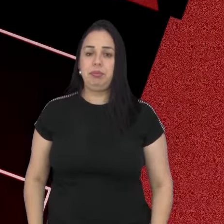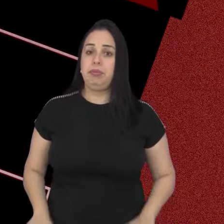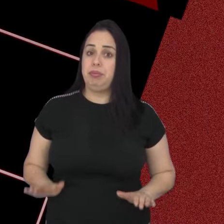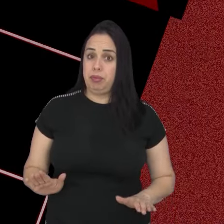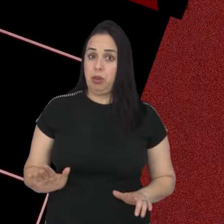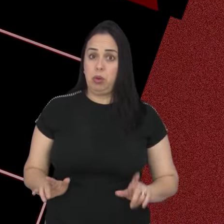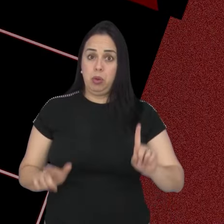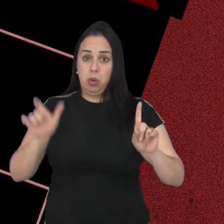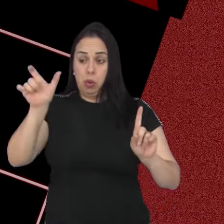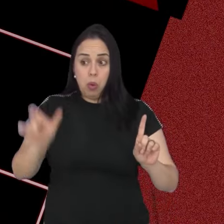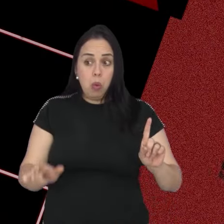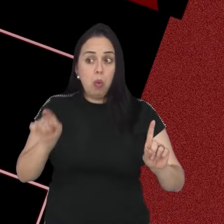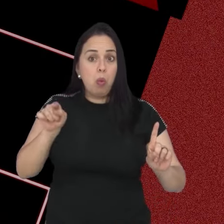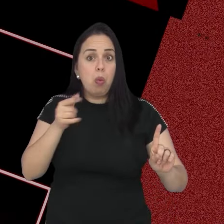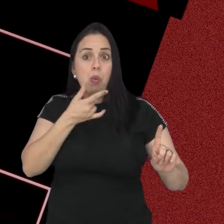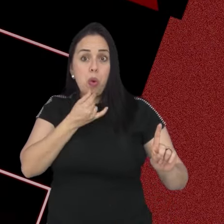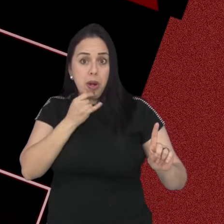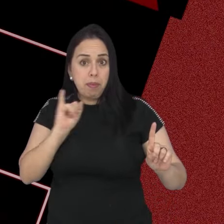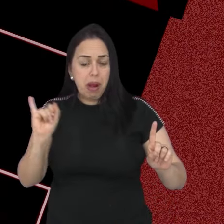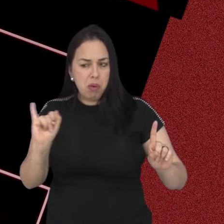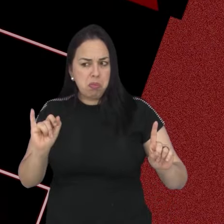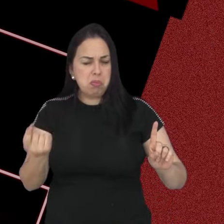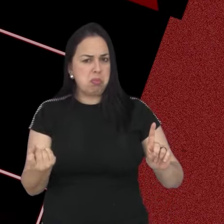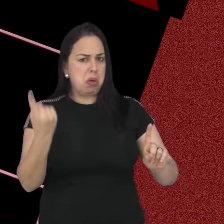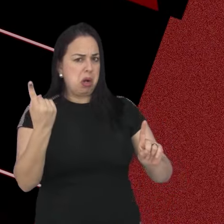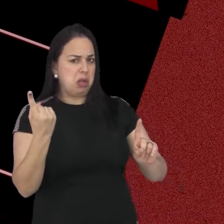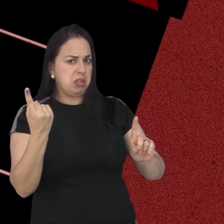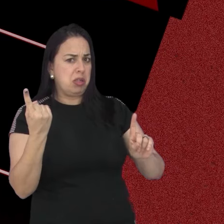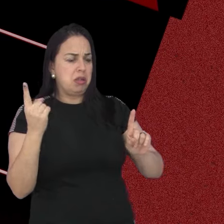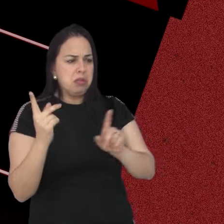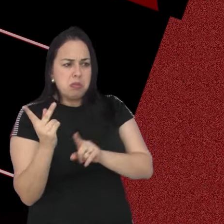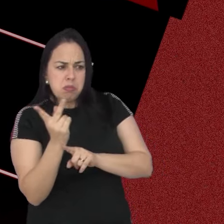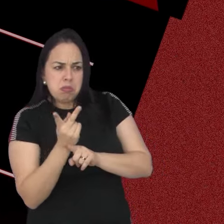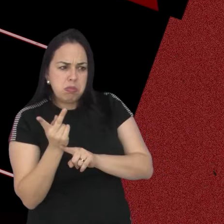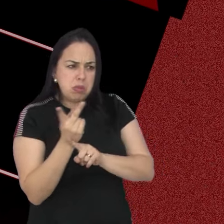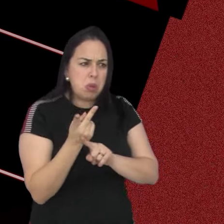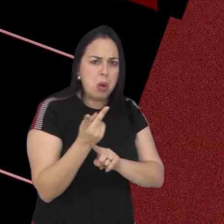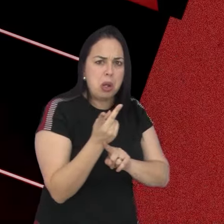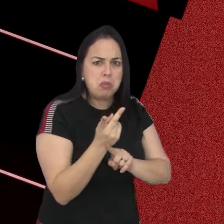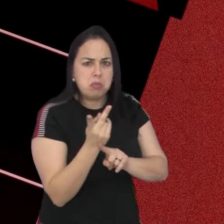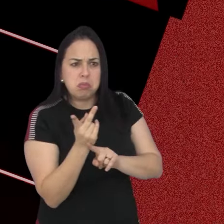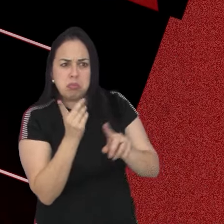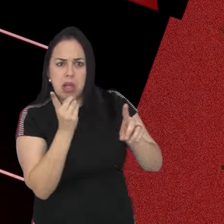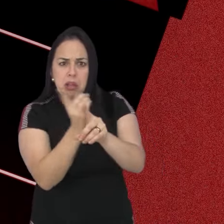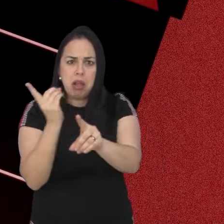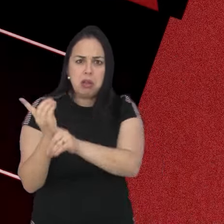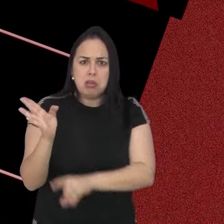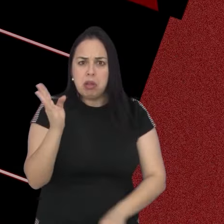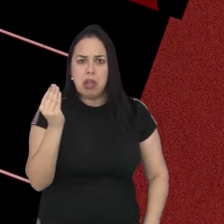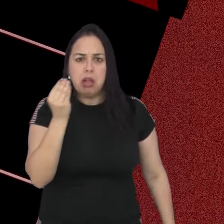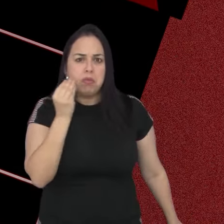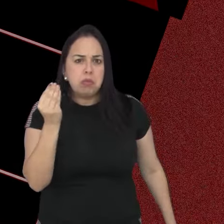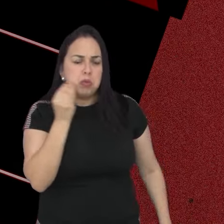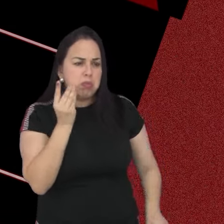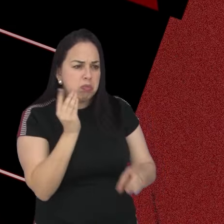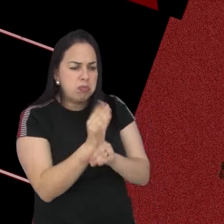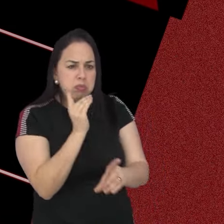O irmão dele, achando tudo isso muito estranho, vai atrás de respostas e chega a